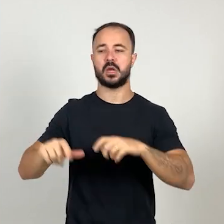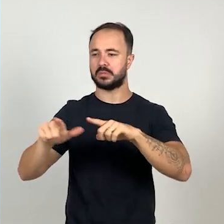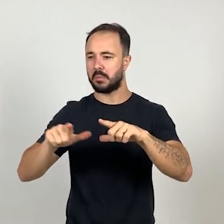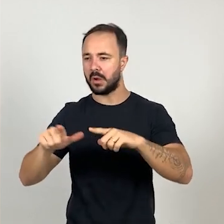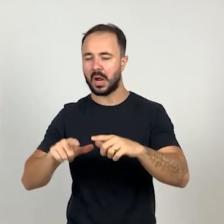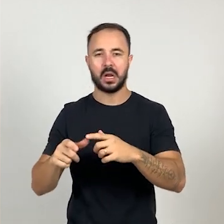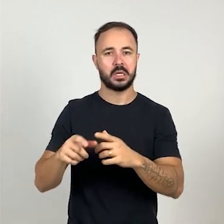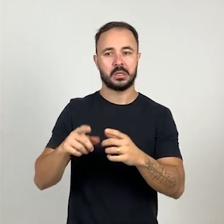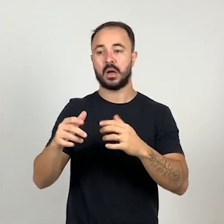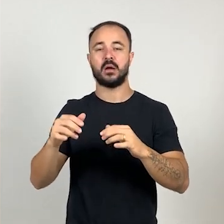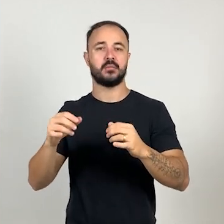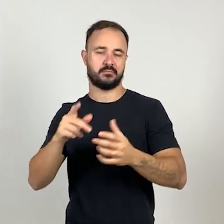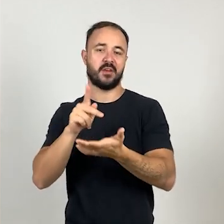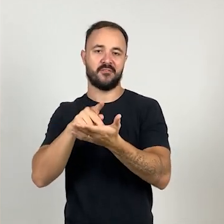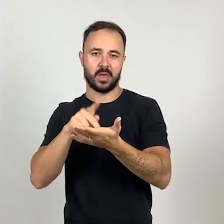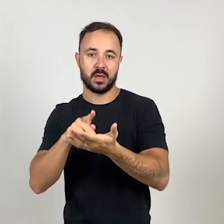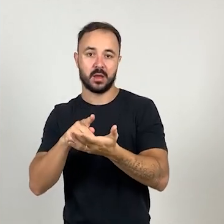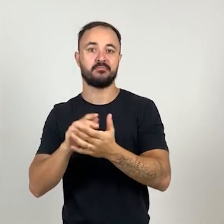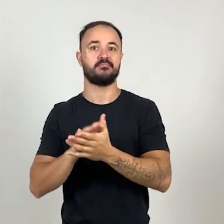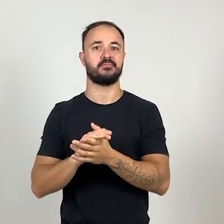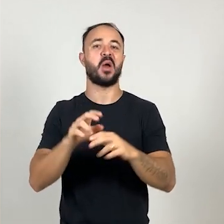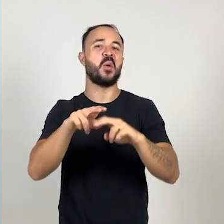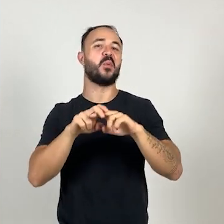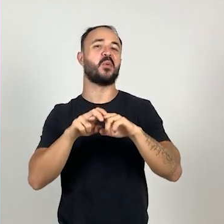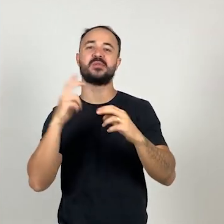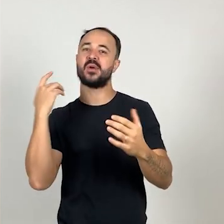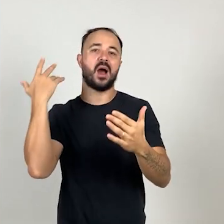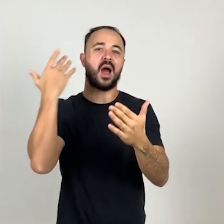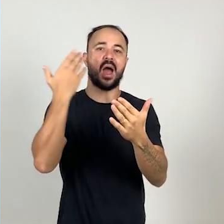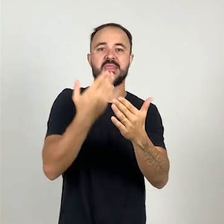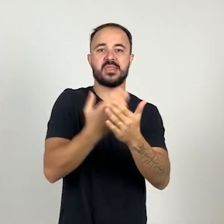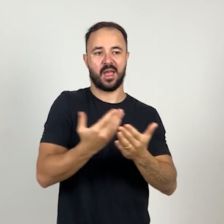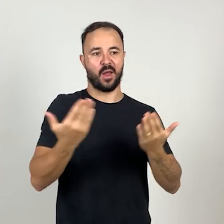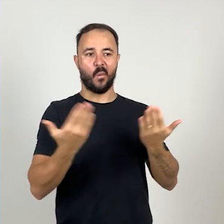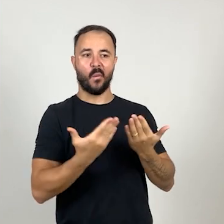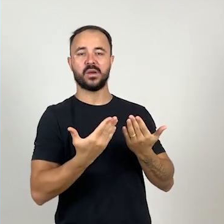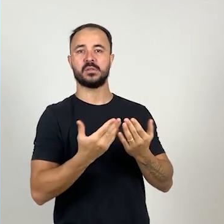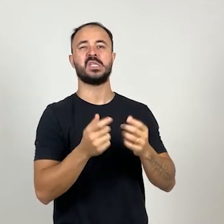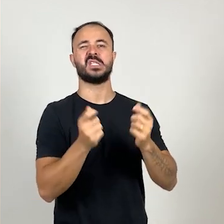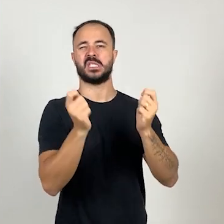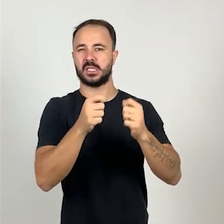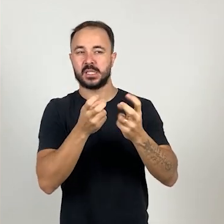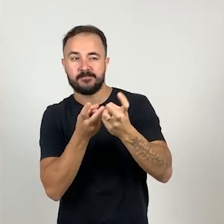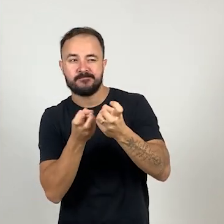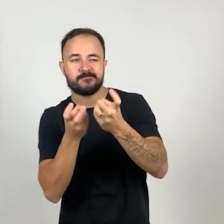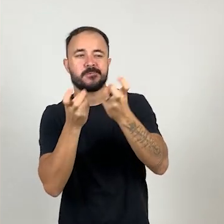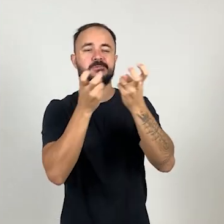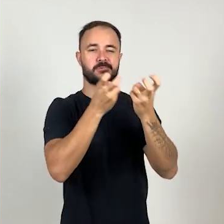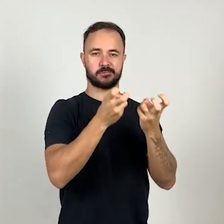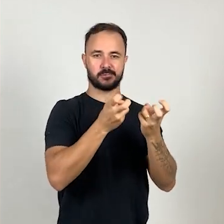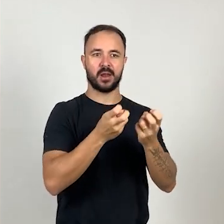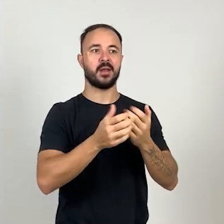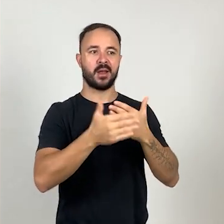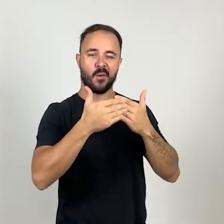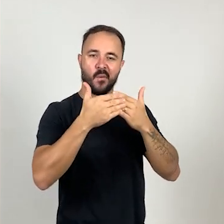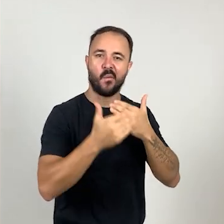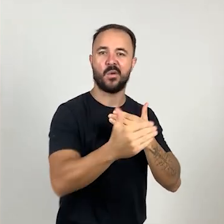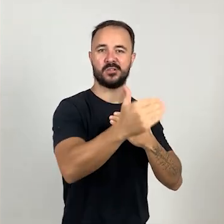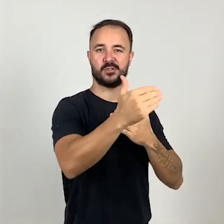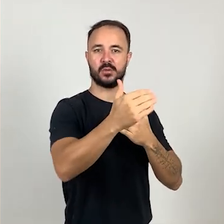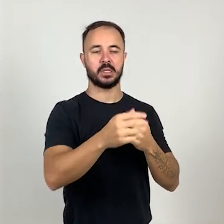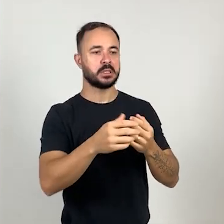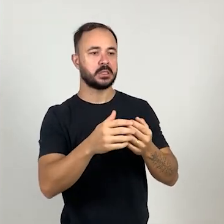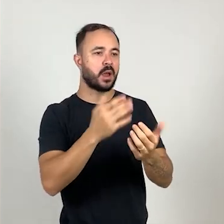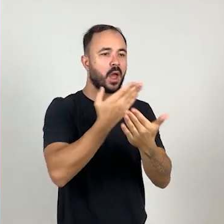oportunidades socioeconômicas. Essa estrutura é refletida em diferenças de renda, educação, saúde